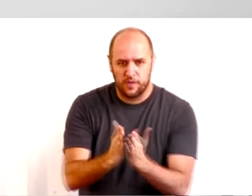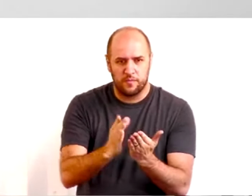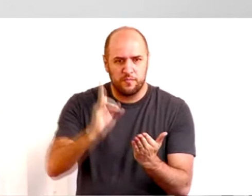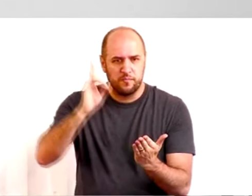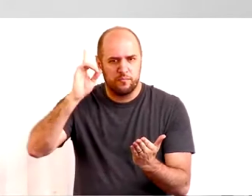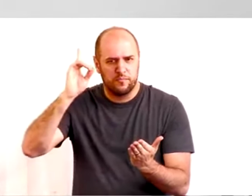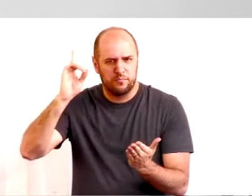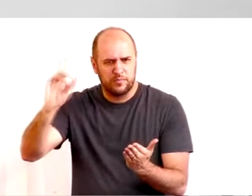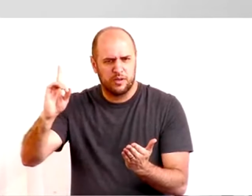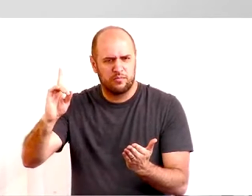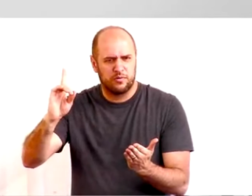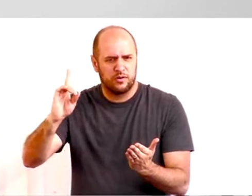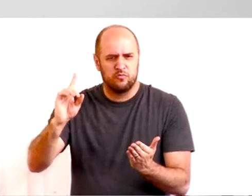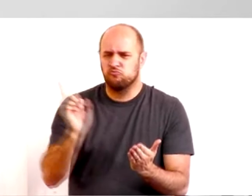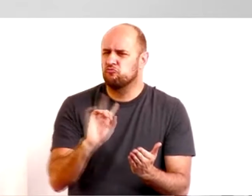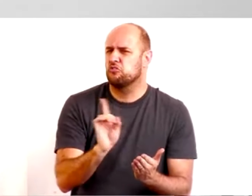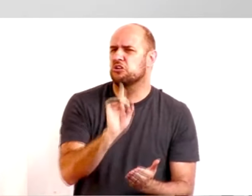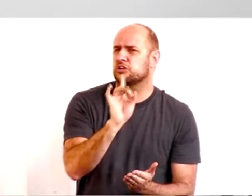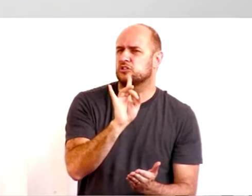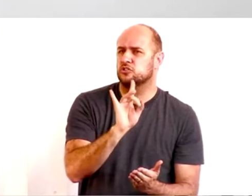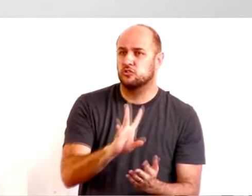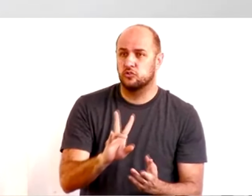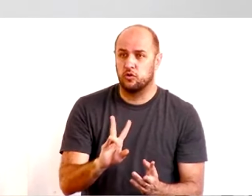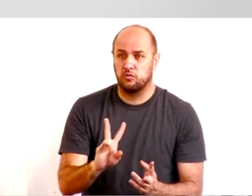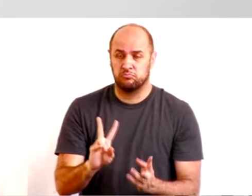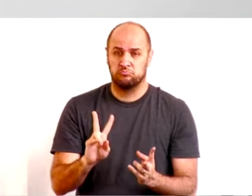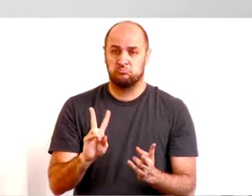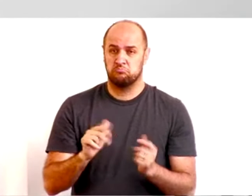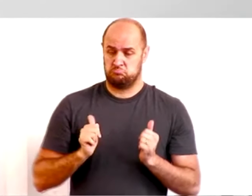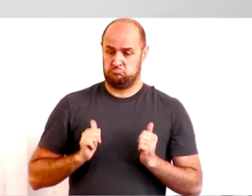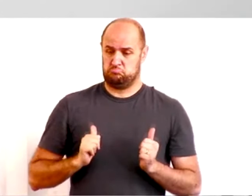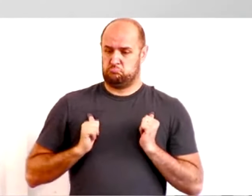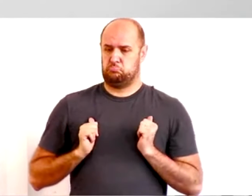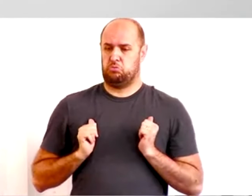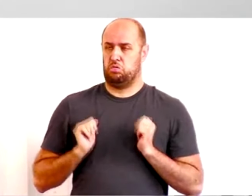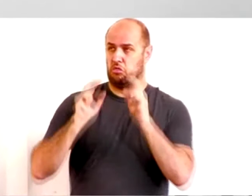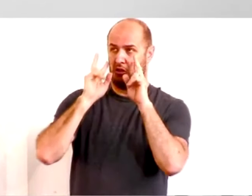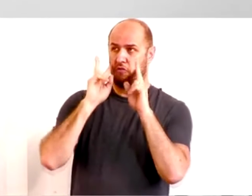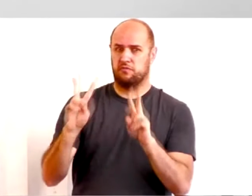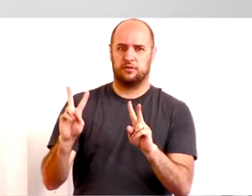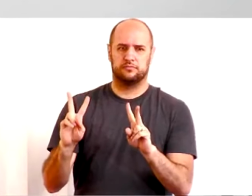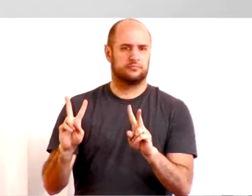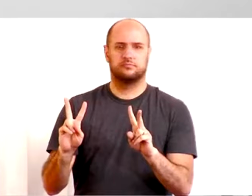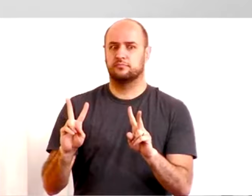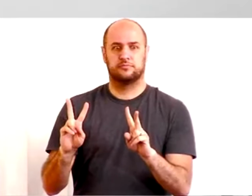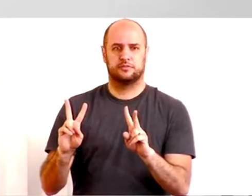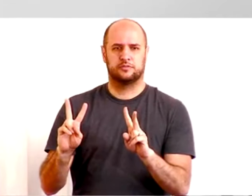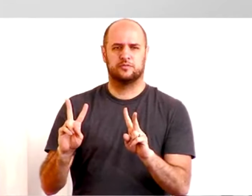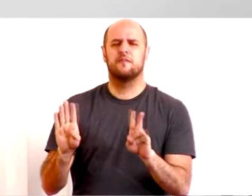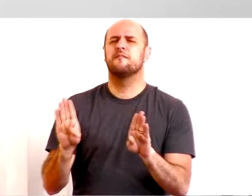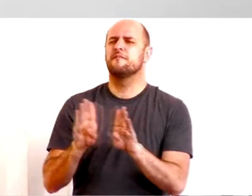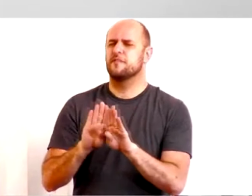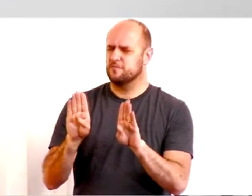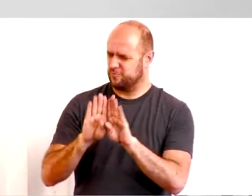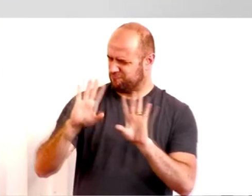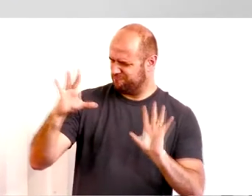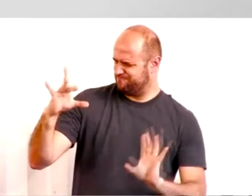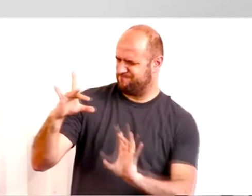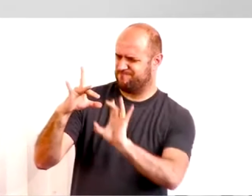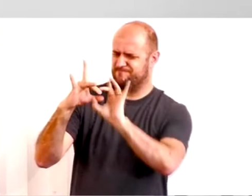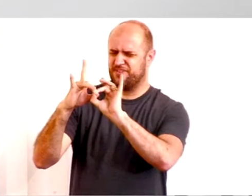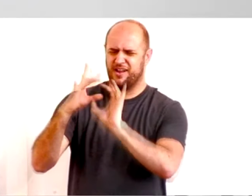é mais do que simplesmente contemplar a Deus. É também desfrutar, é se